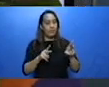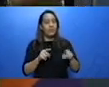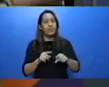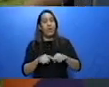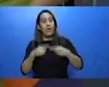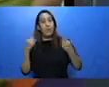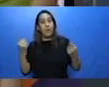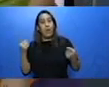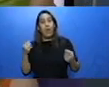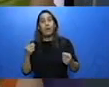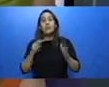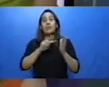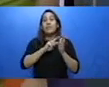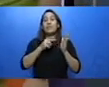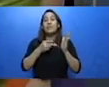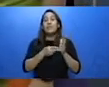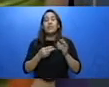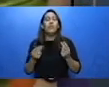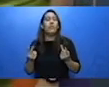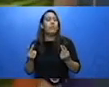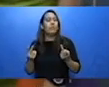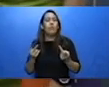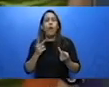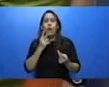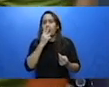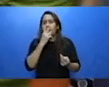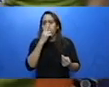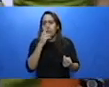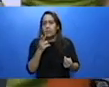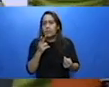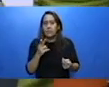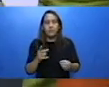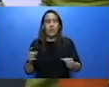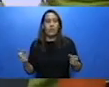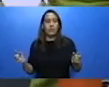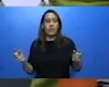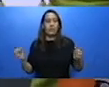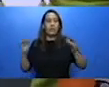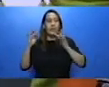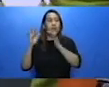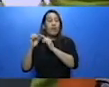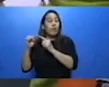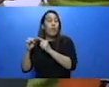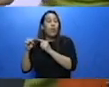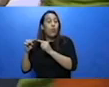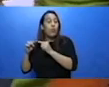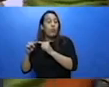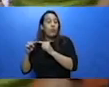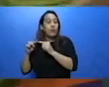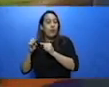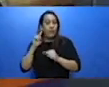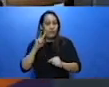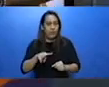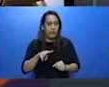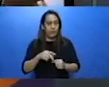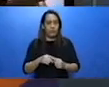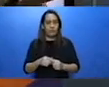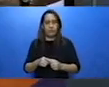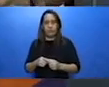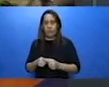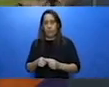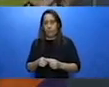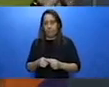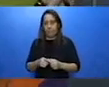significado. Ligue os títulos das partes que têm o mesmo significado. Quando a gente